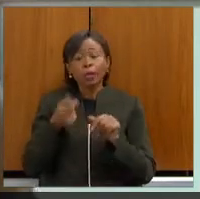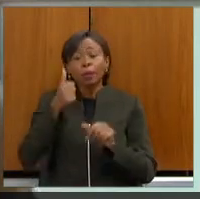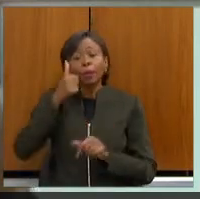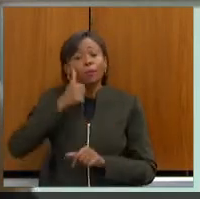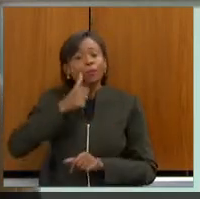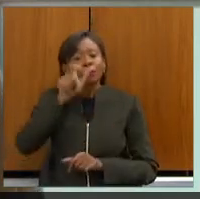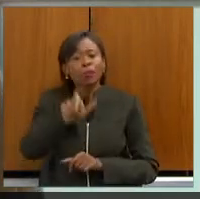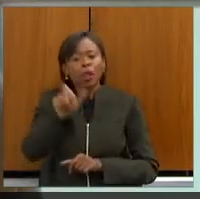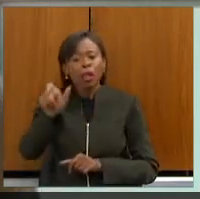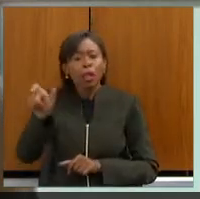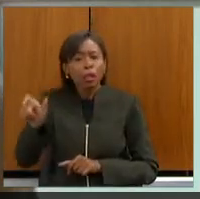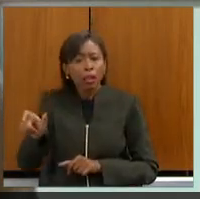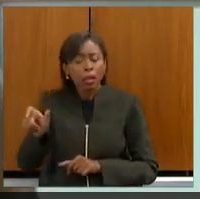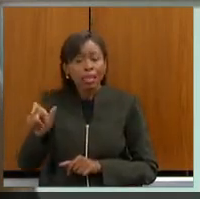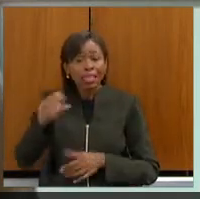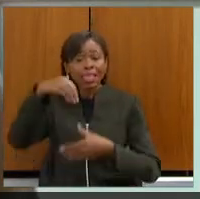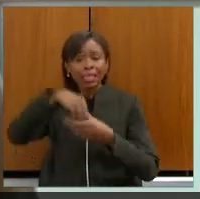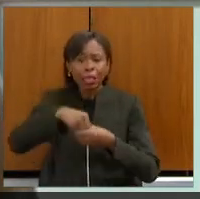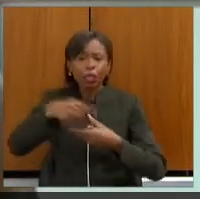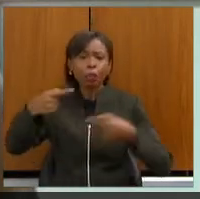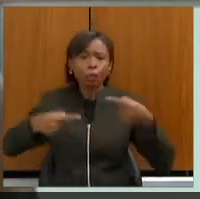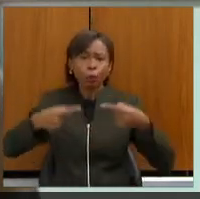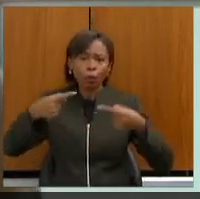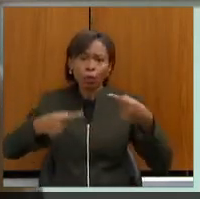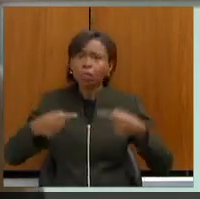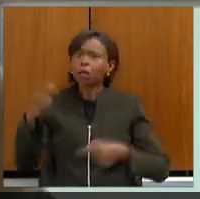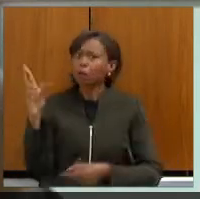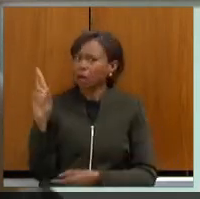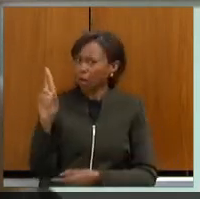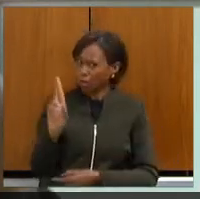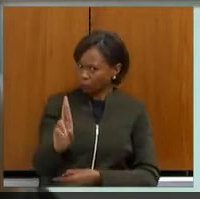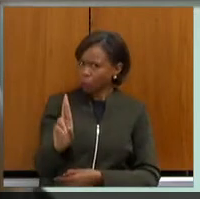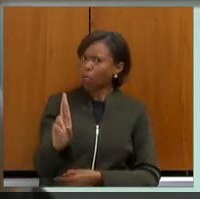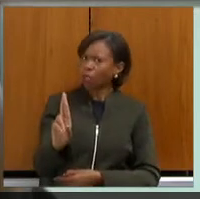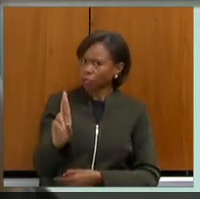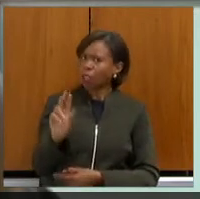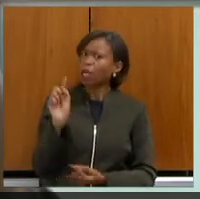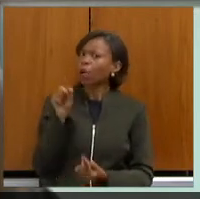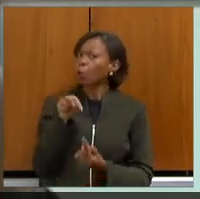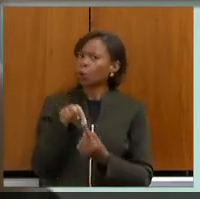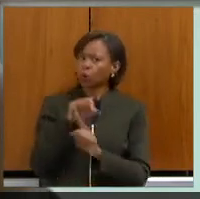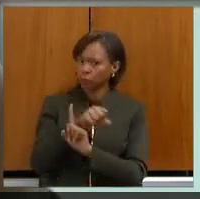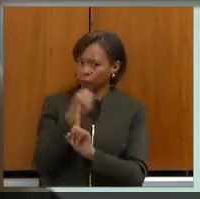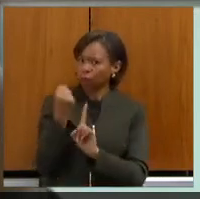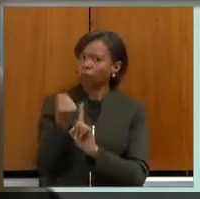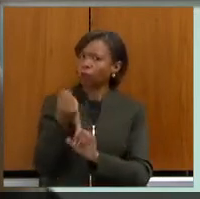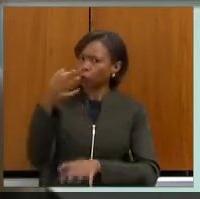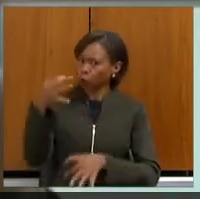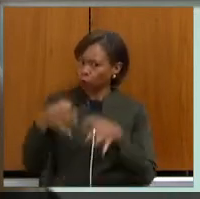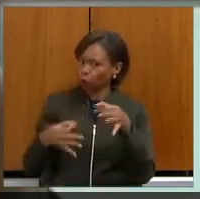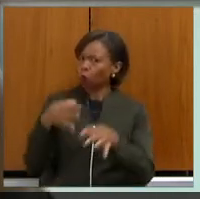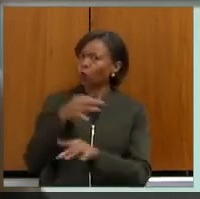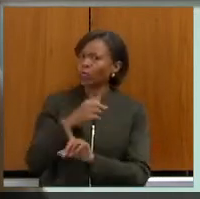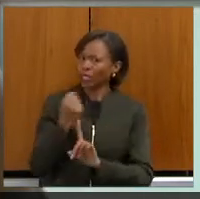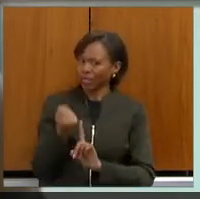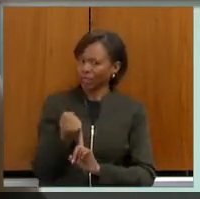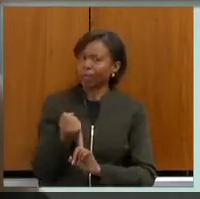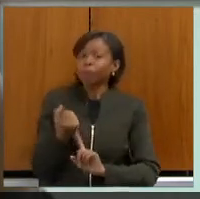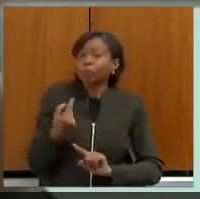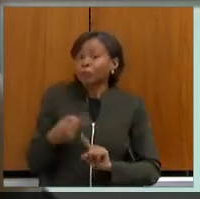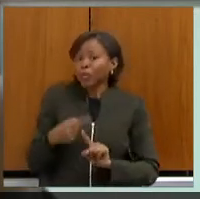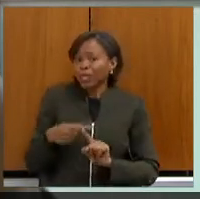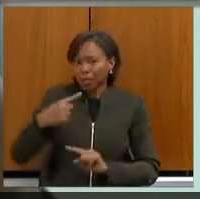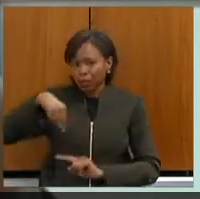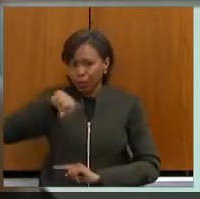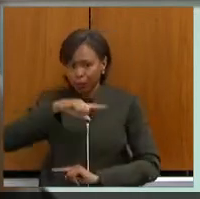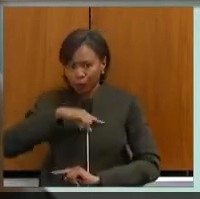na política é uma questão atitude de justiça social a final de contas como já foi dito aí nós